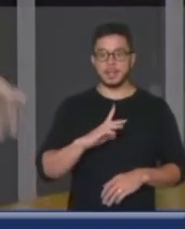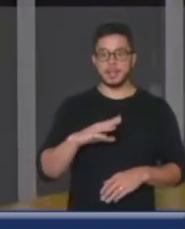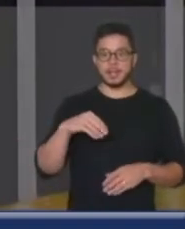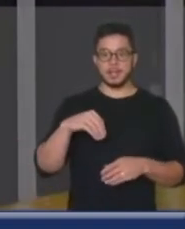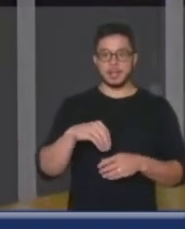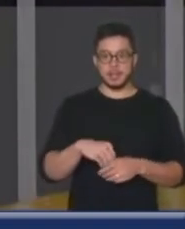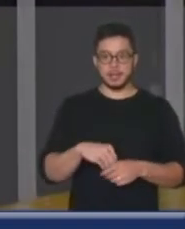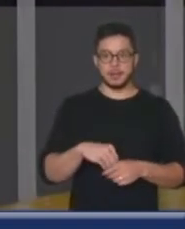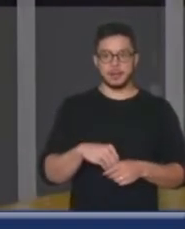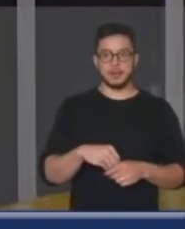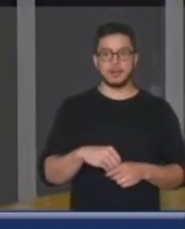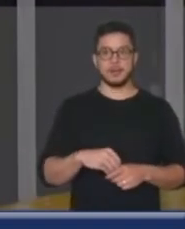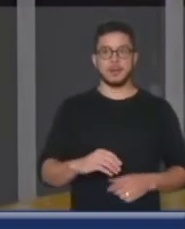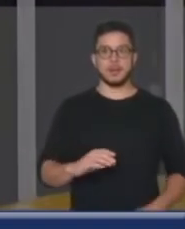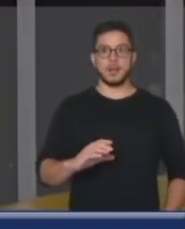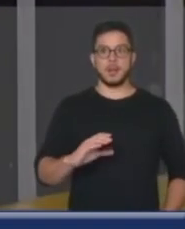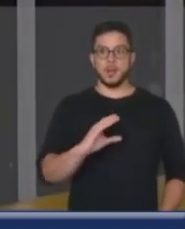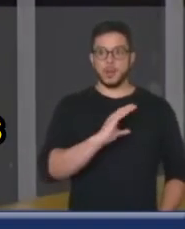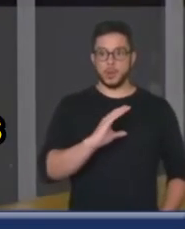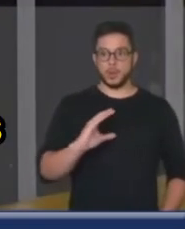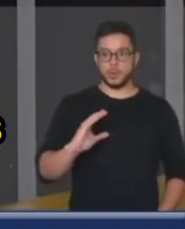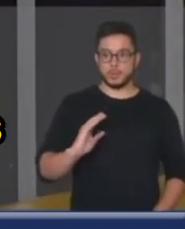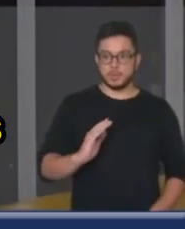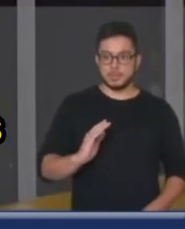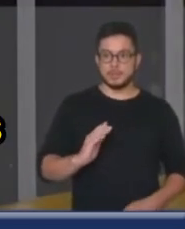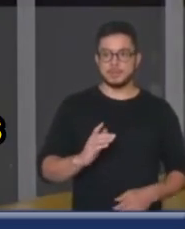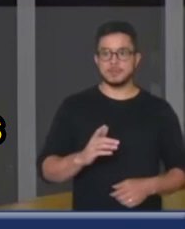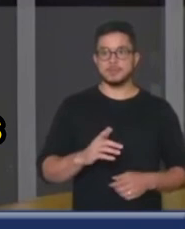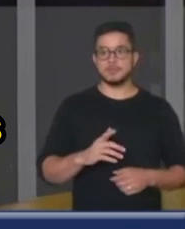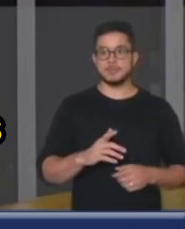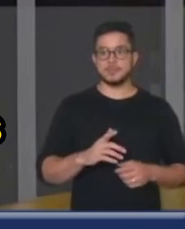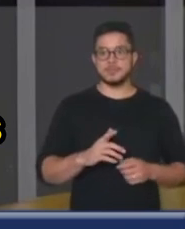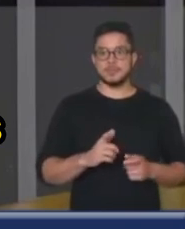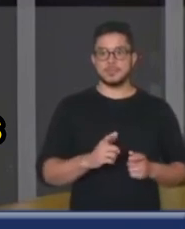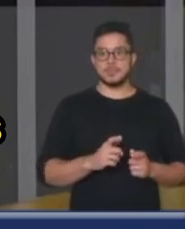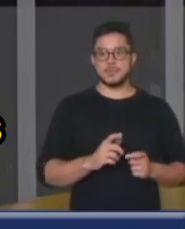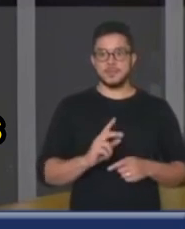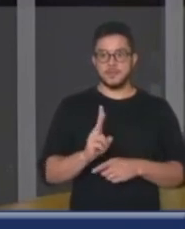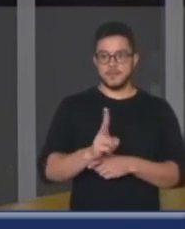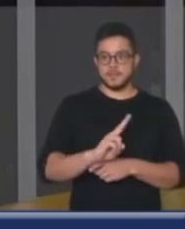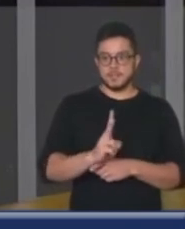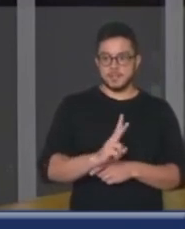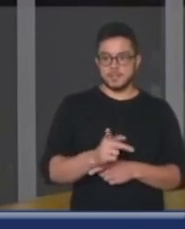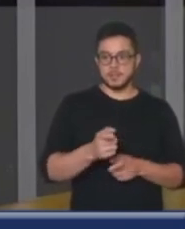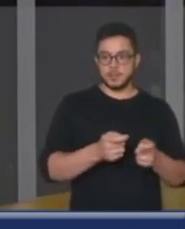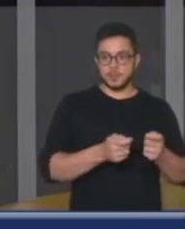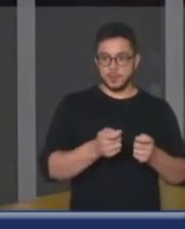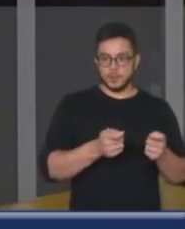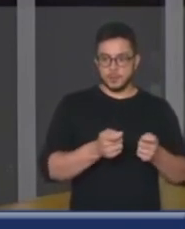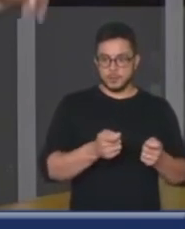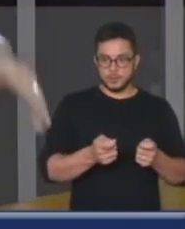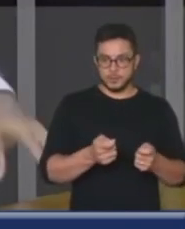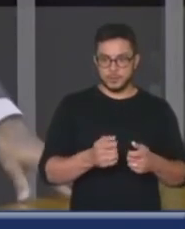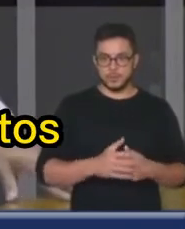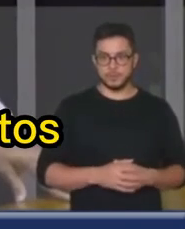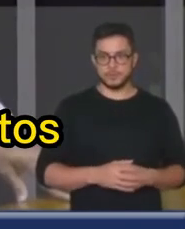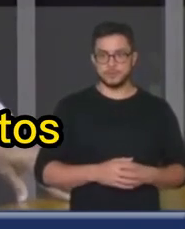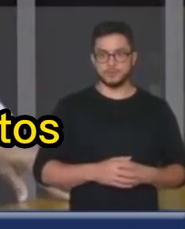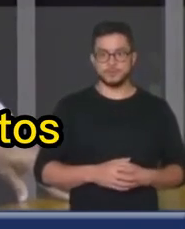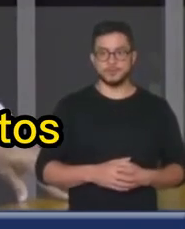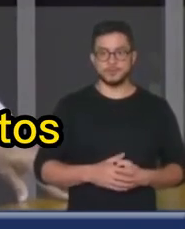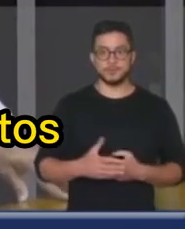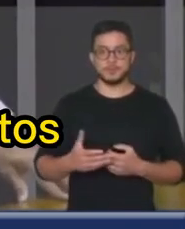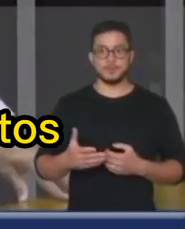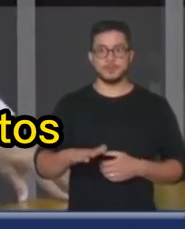E lá nós vamos convocar os ministros, vamos convocar o ministro das Comunicações na Fiscalização Financeira e Controle para que ele